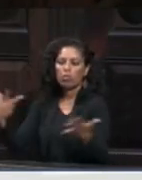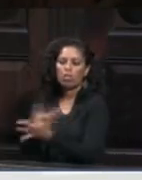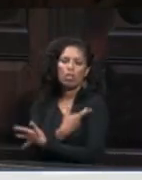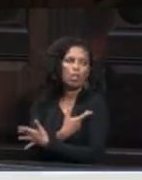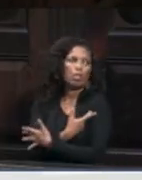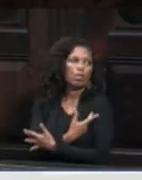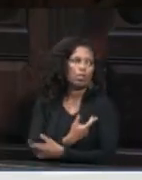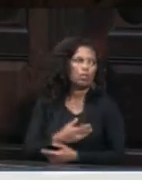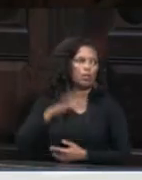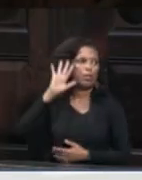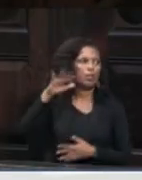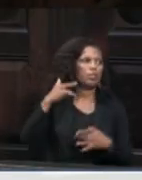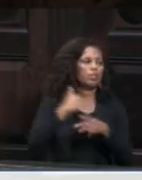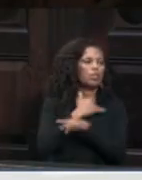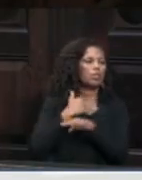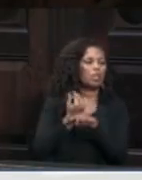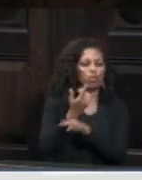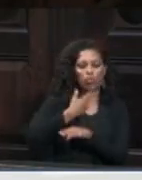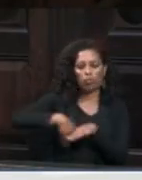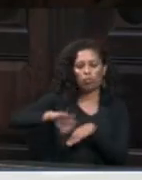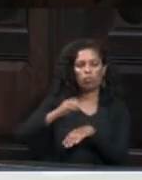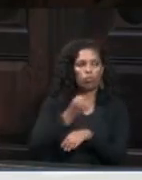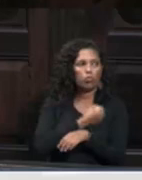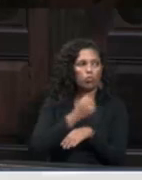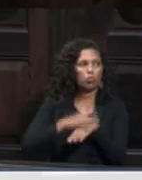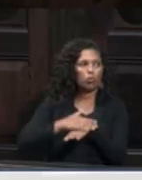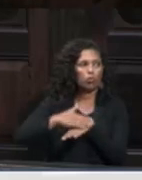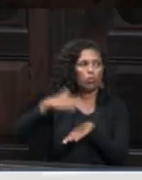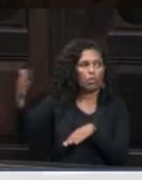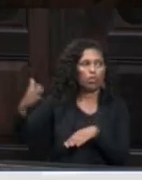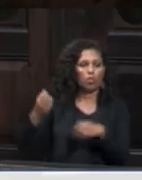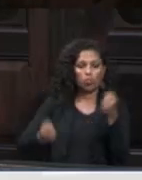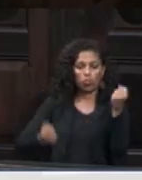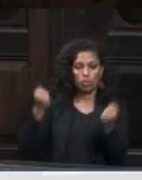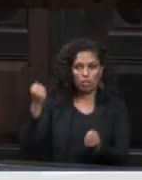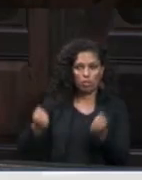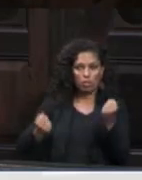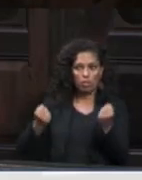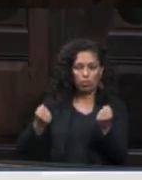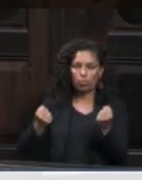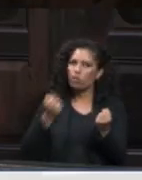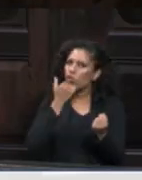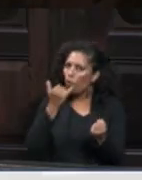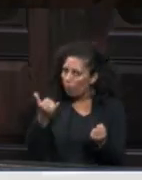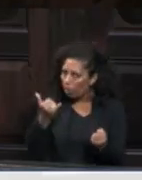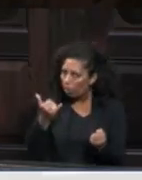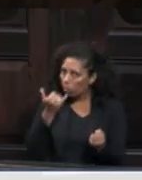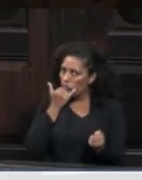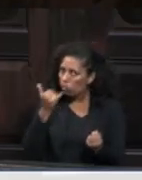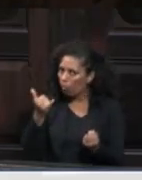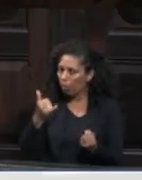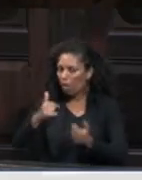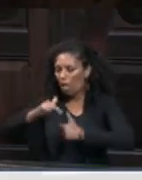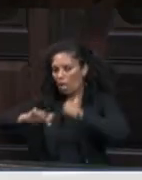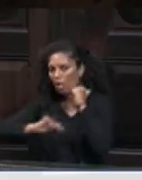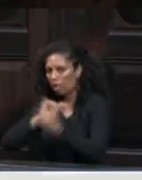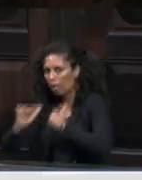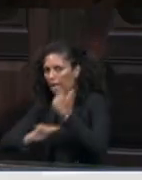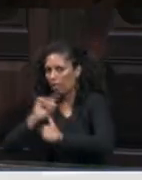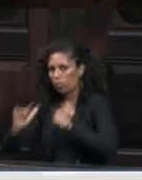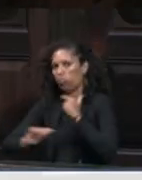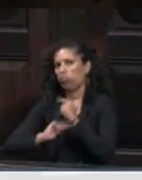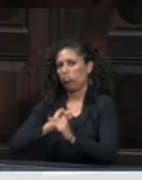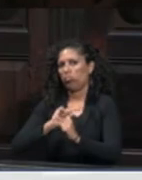cidade o maior número de cargos comissionados. Mas por quê, presidente? Eles querem amarrar a